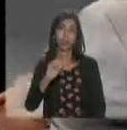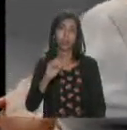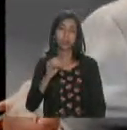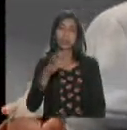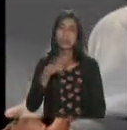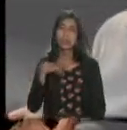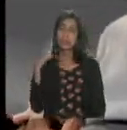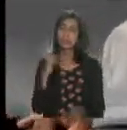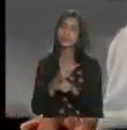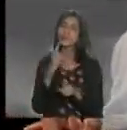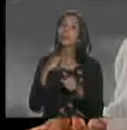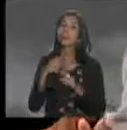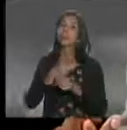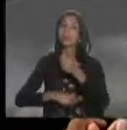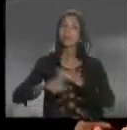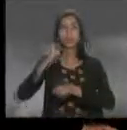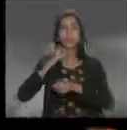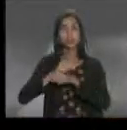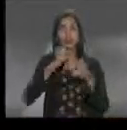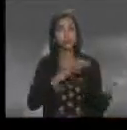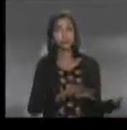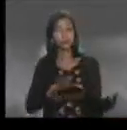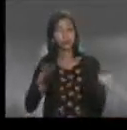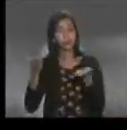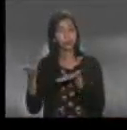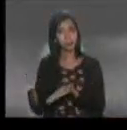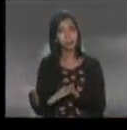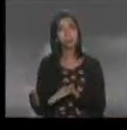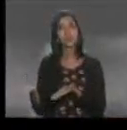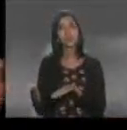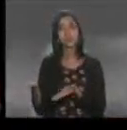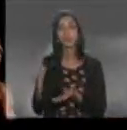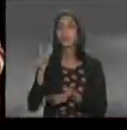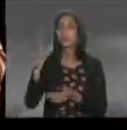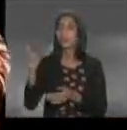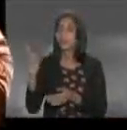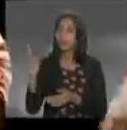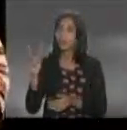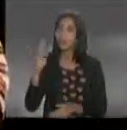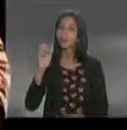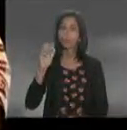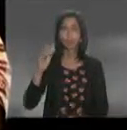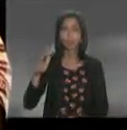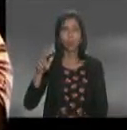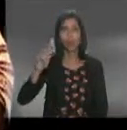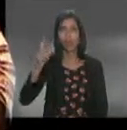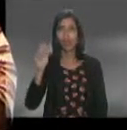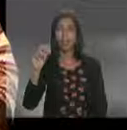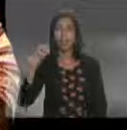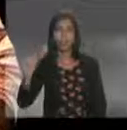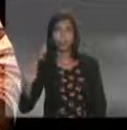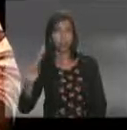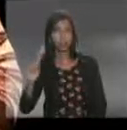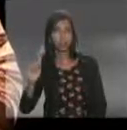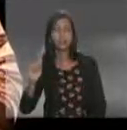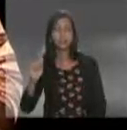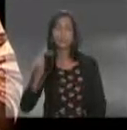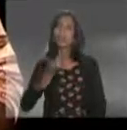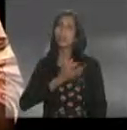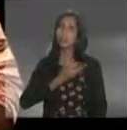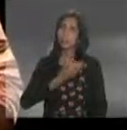Eu descobri porque ano passado eu fui convidado para a Bienal de Havana e